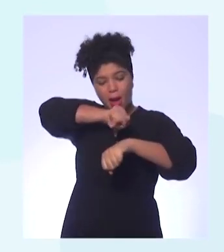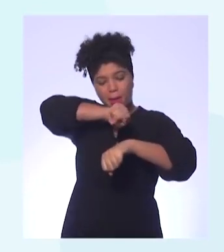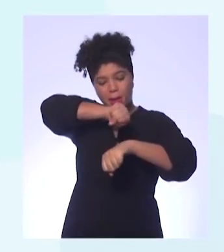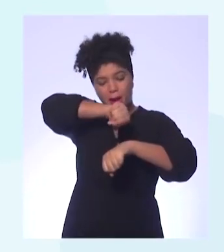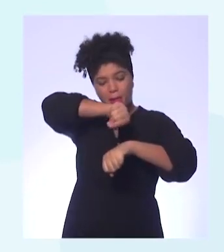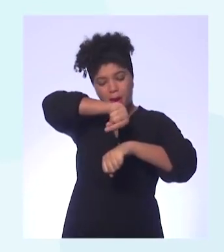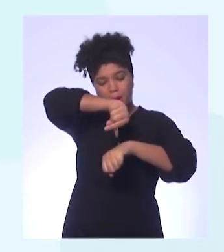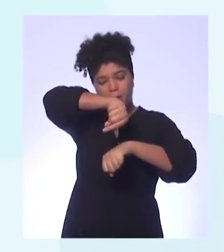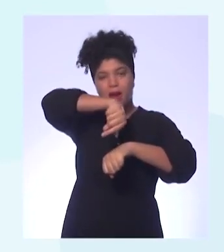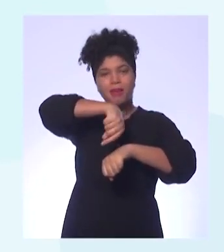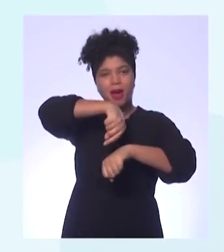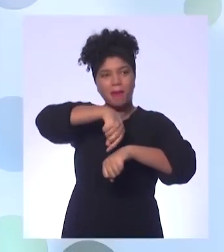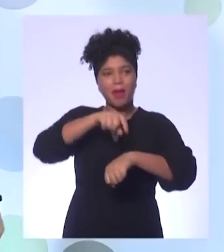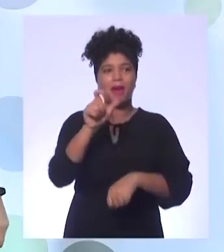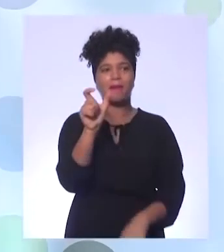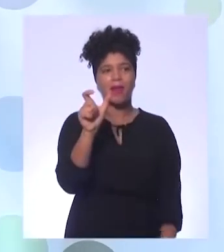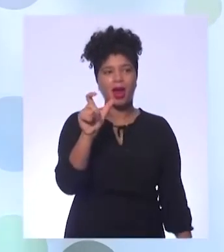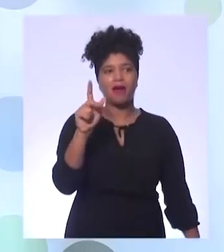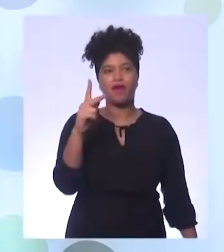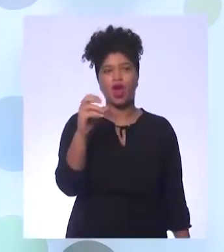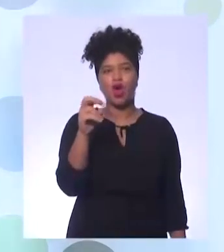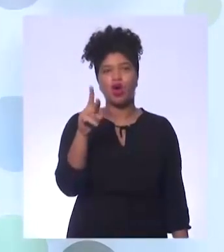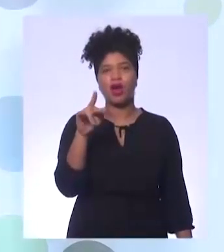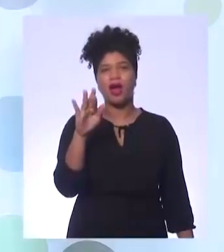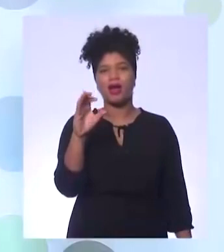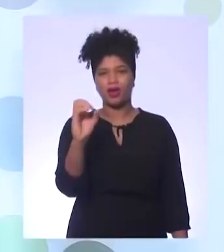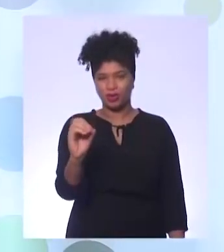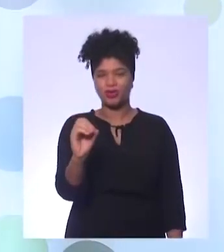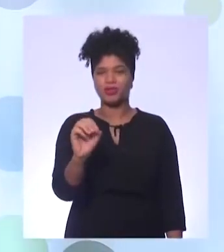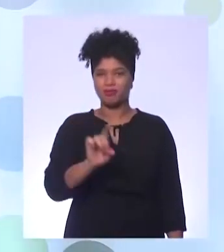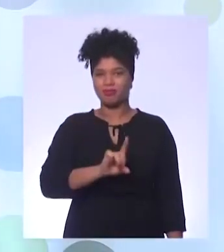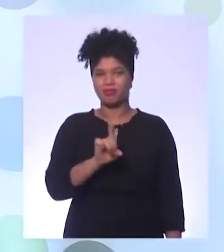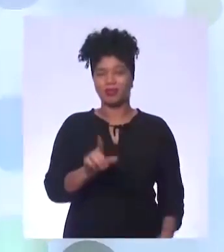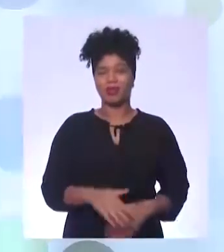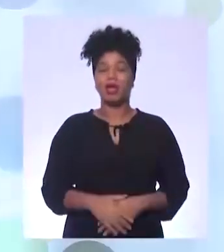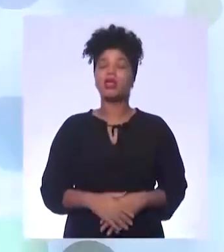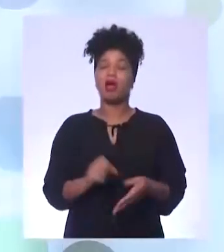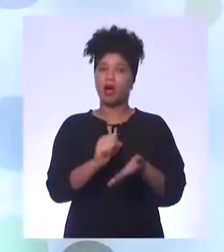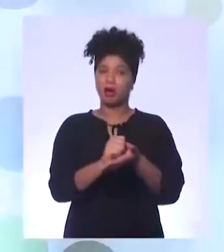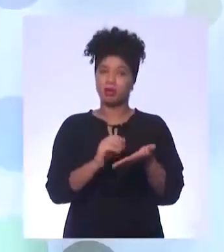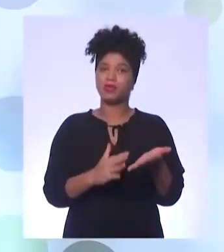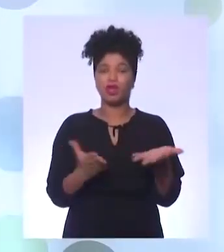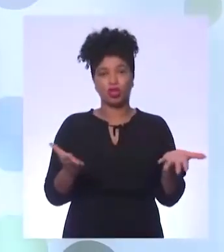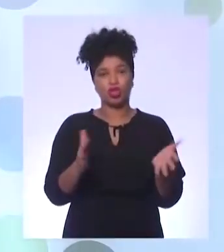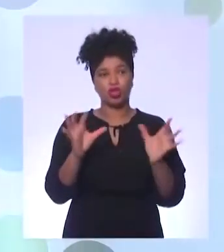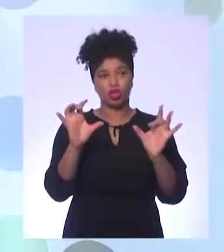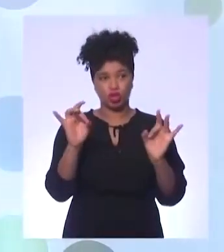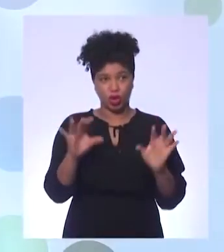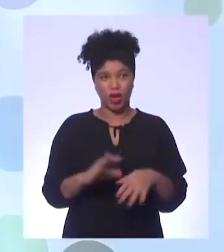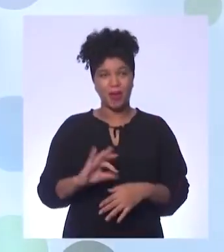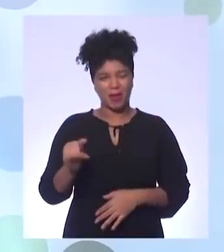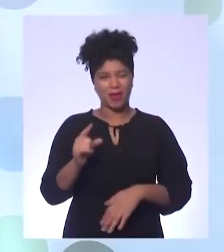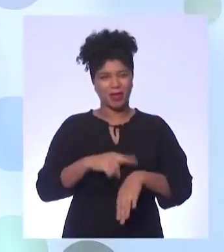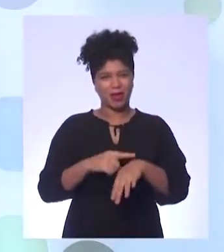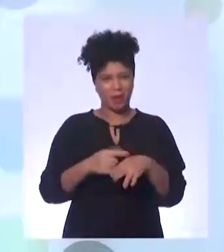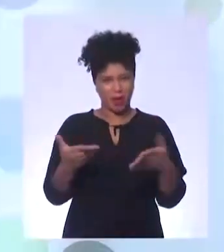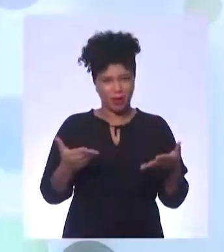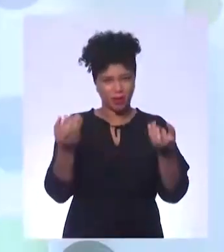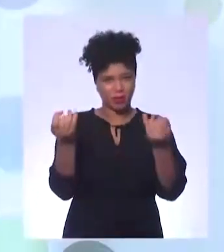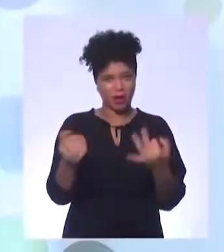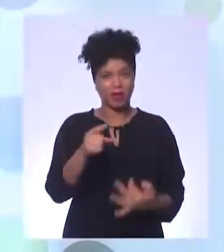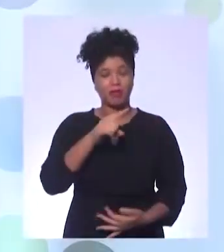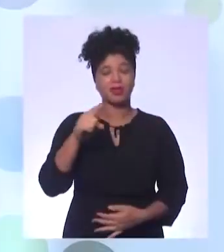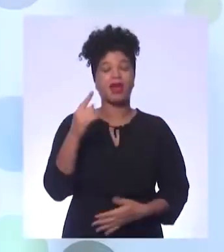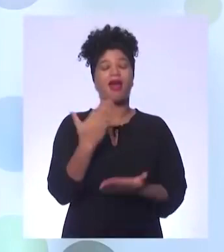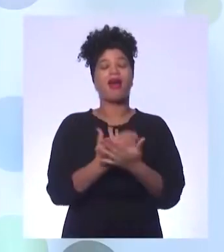em pé na vertical. Tá bom? A nossa aula de hoje era isso, mas eu já vou avisando que a próxima aula, já estou aproveitando o tempo para isso. Na próxima aula, a